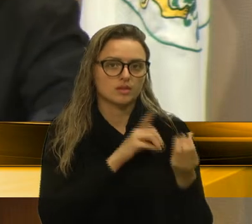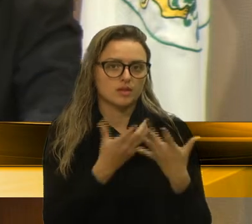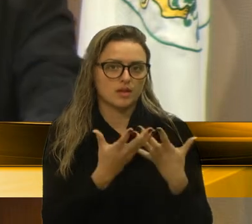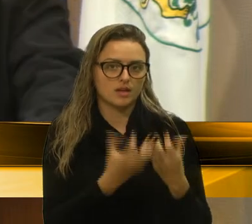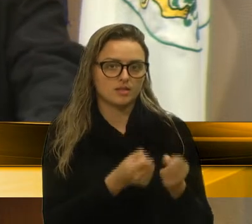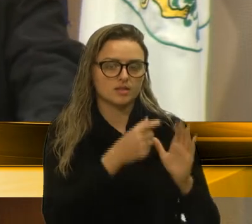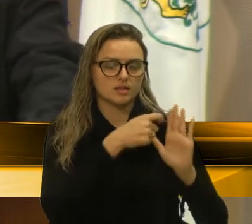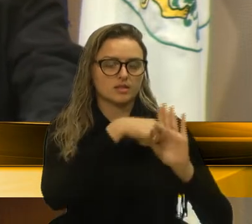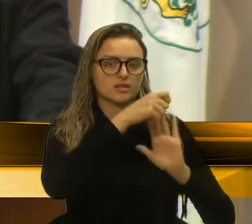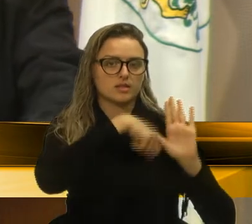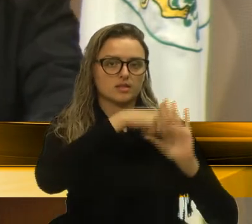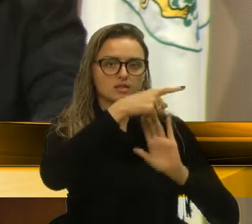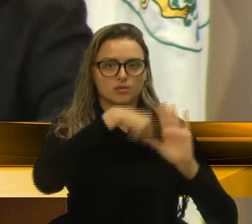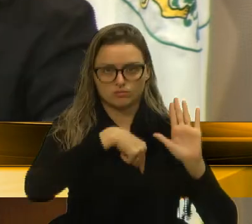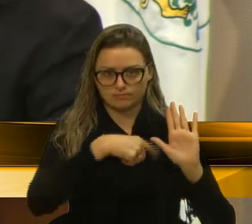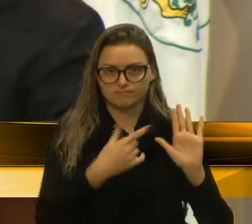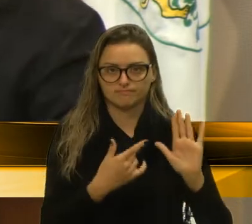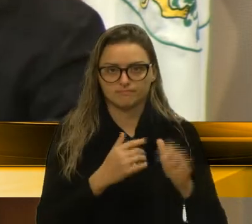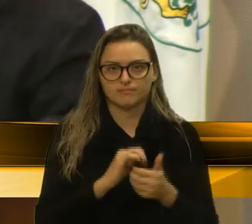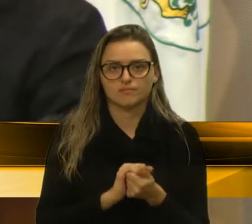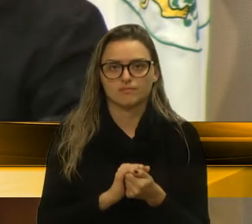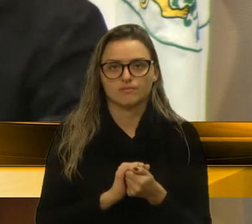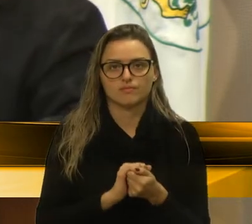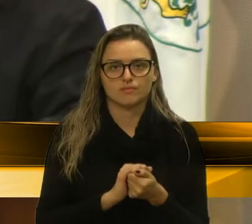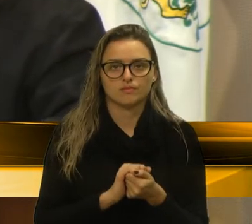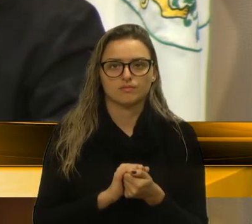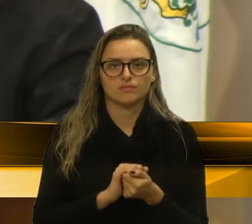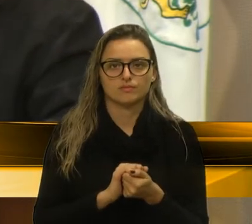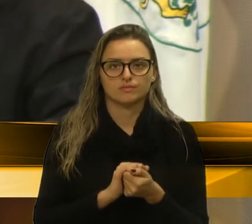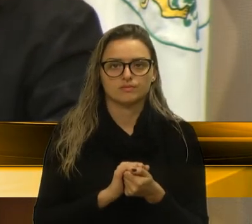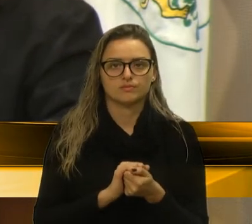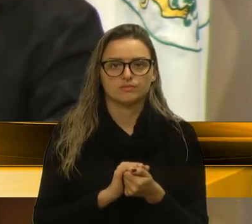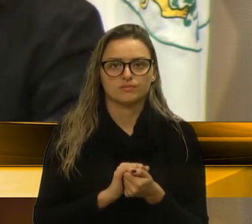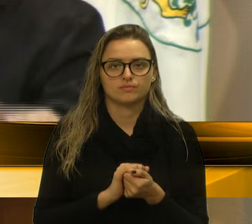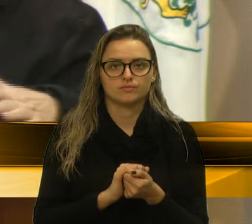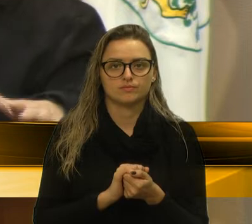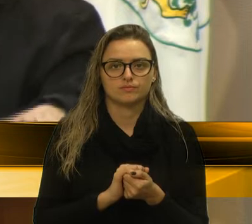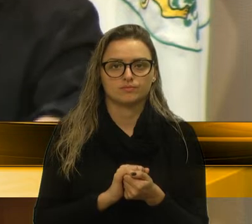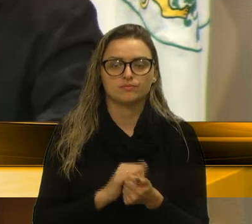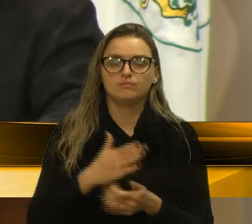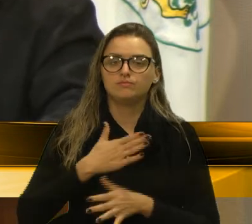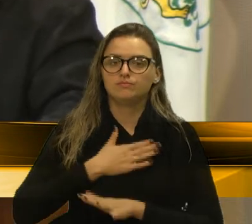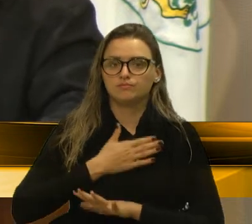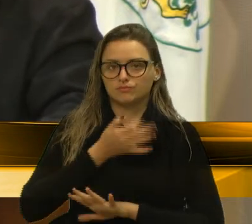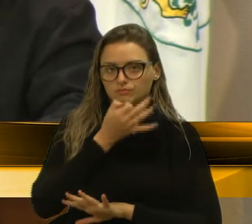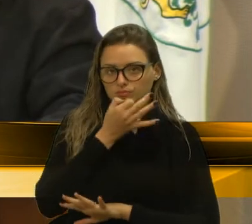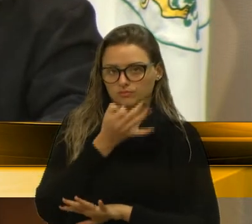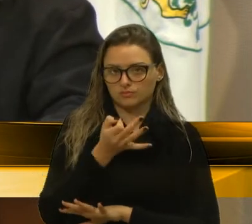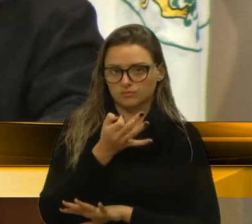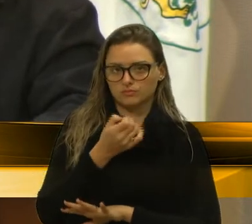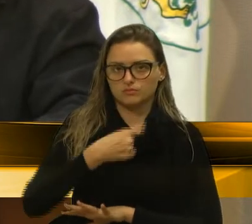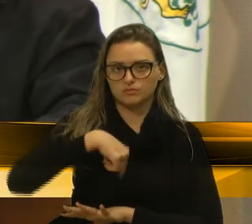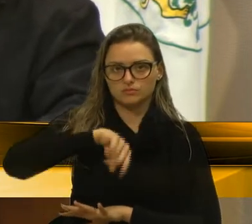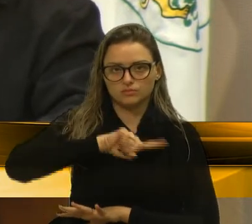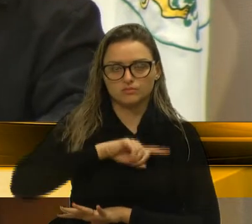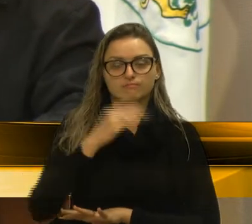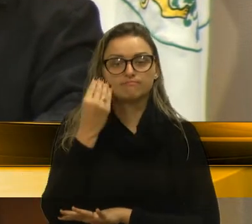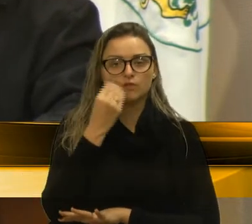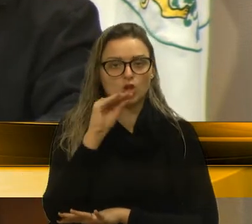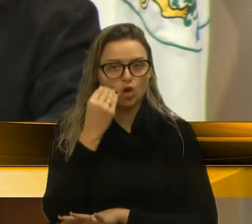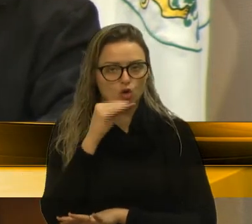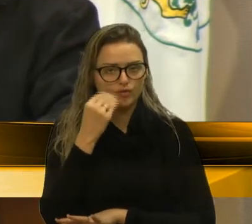veto, e fomos, pelo menos na minha ótica, convencidos